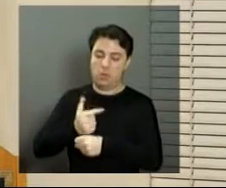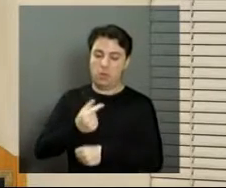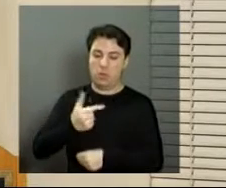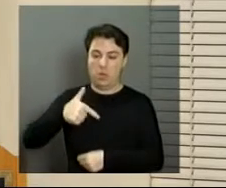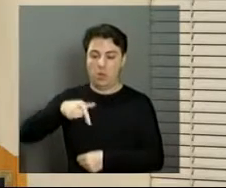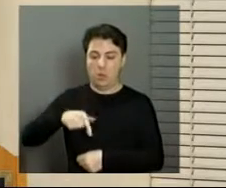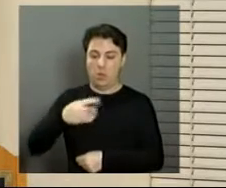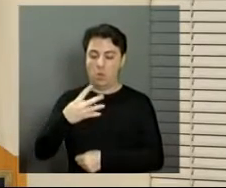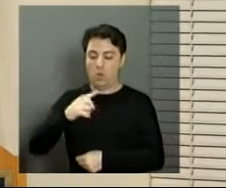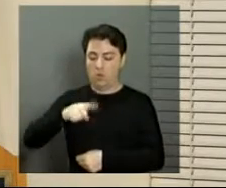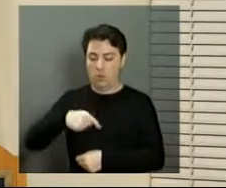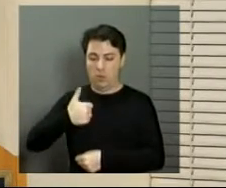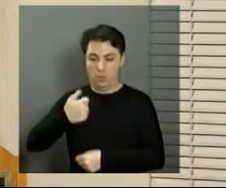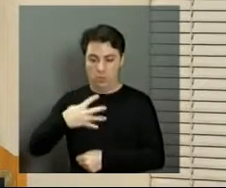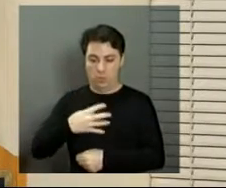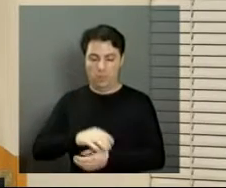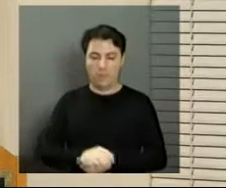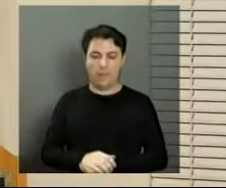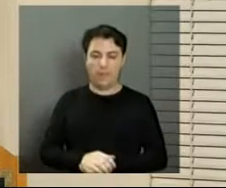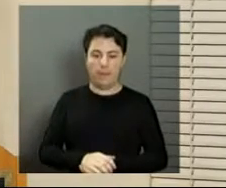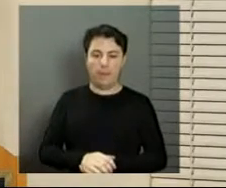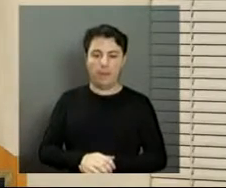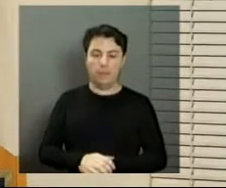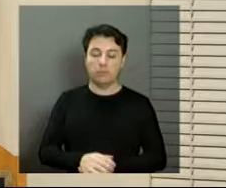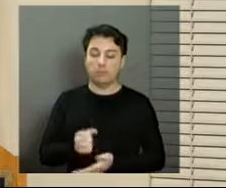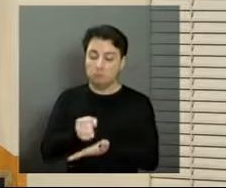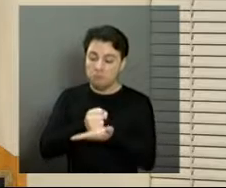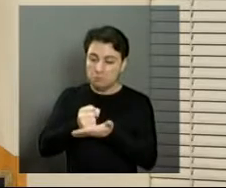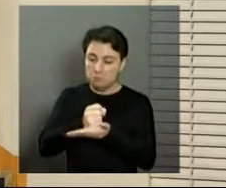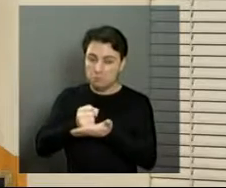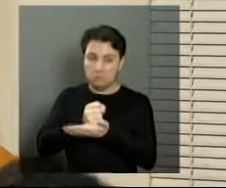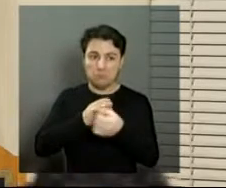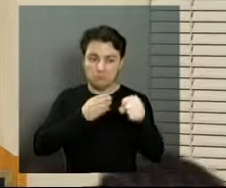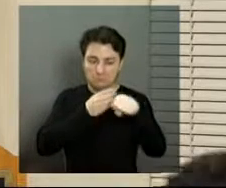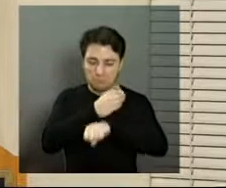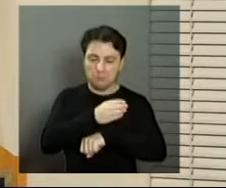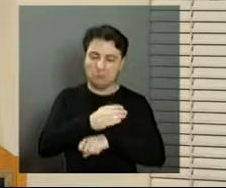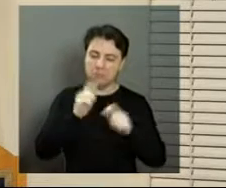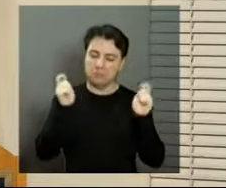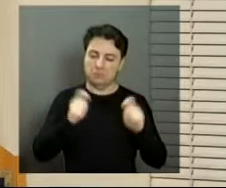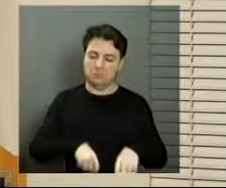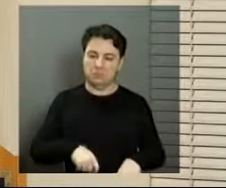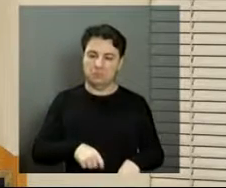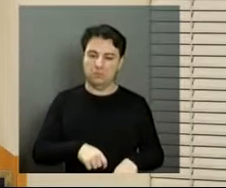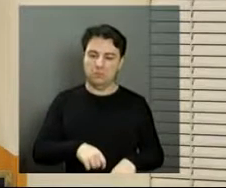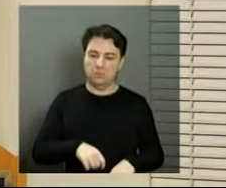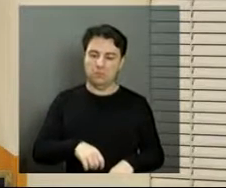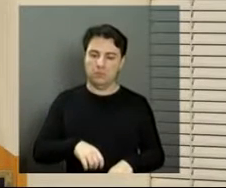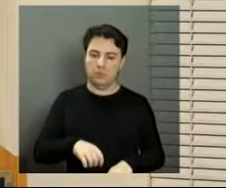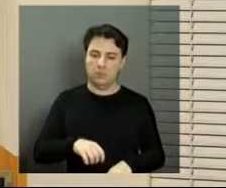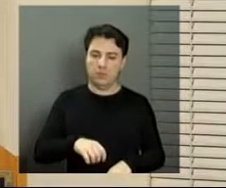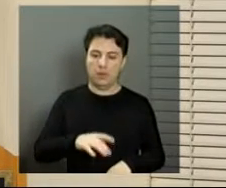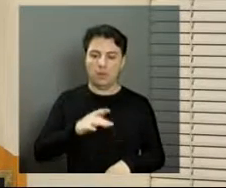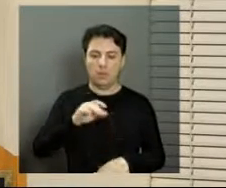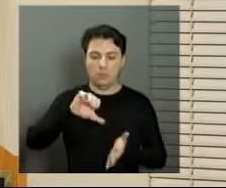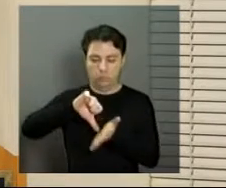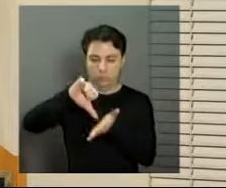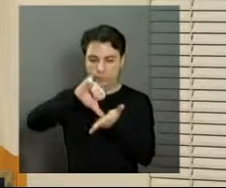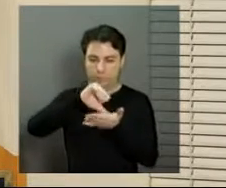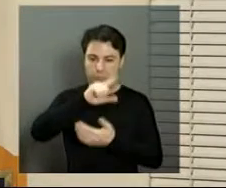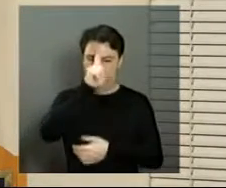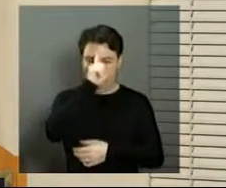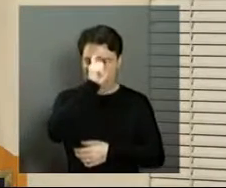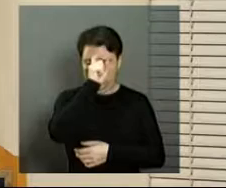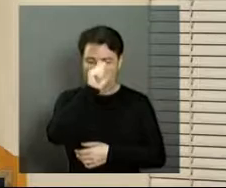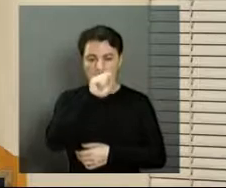todo, desde 2013, os medicamentos podem ser acessados nas unidades de saúde pelos soropositivos,